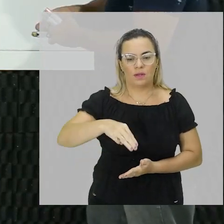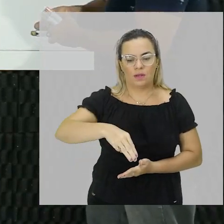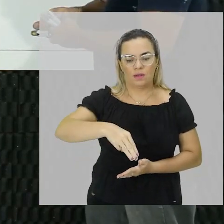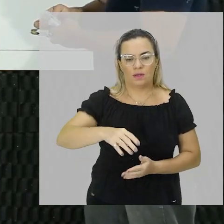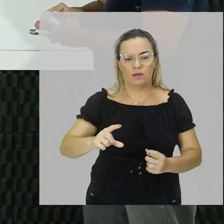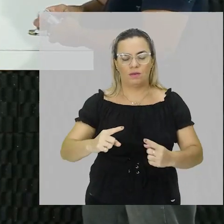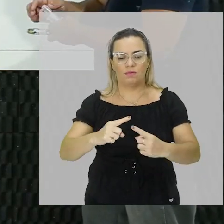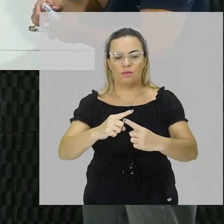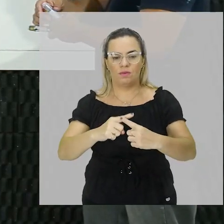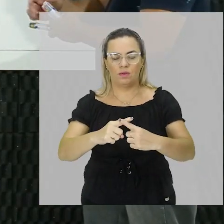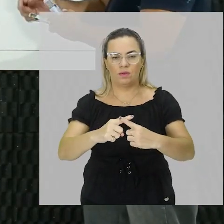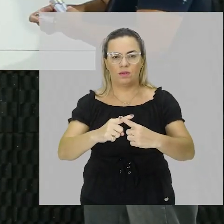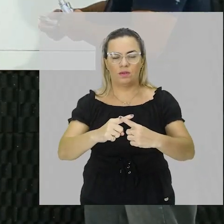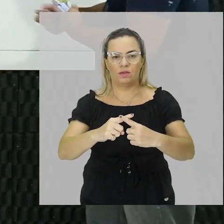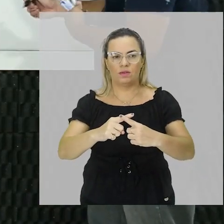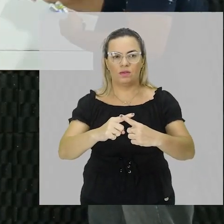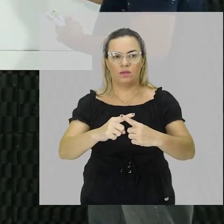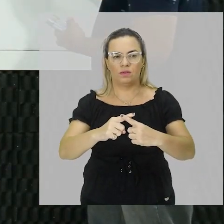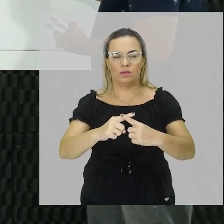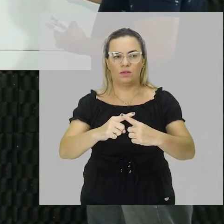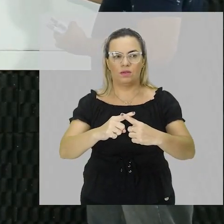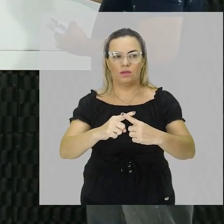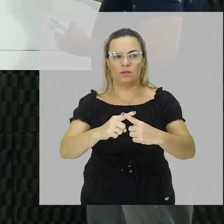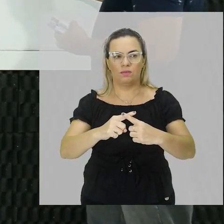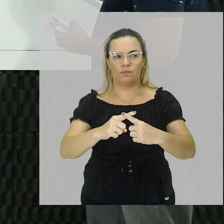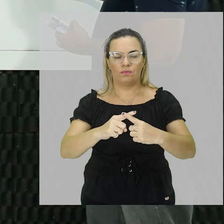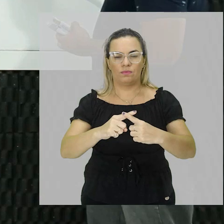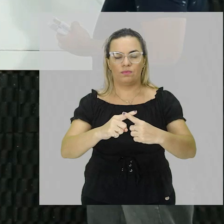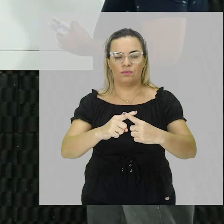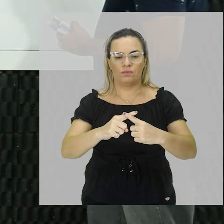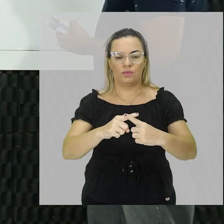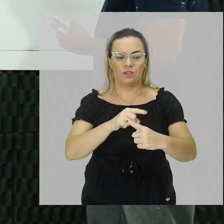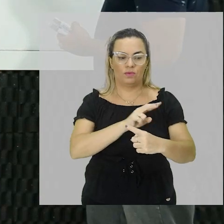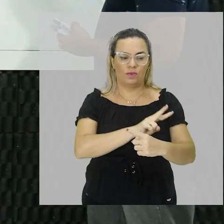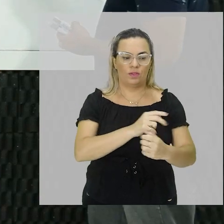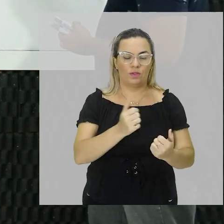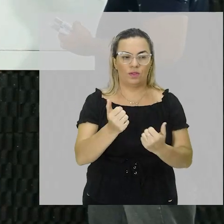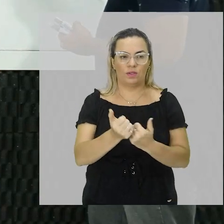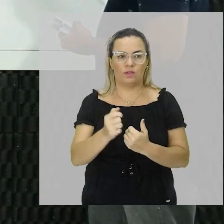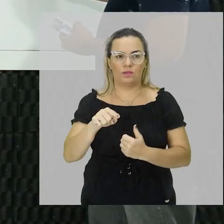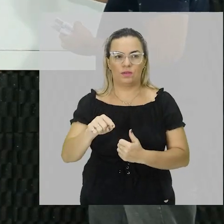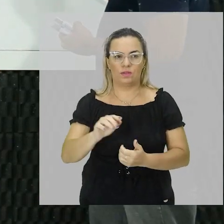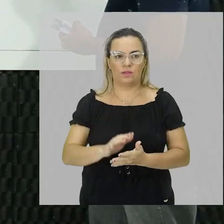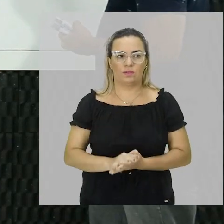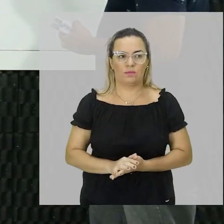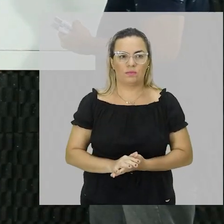velocidade. Vamos lá. A velocidade, eu vou colocar aqui entre parênteses, né? Porque é o quadrado.